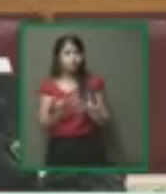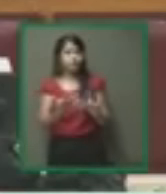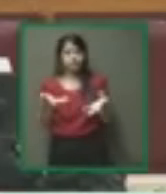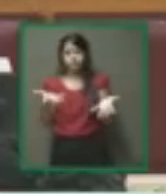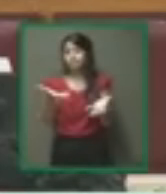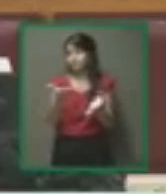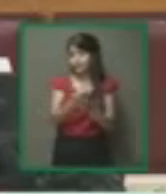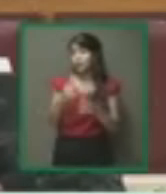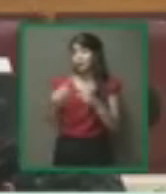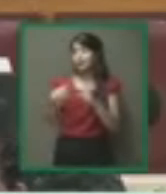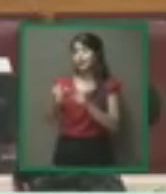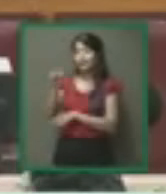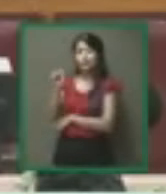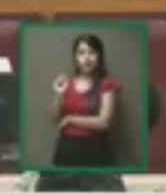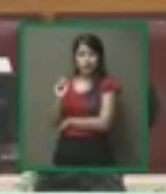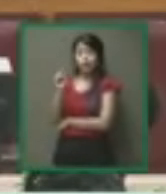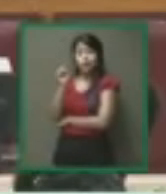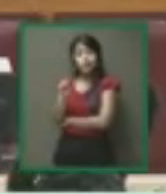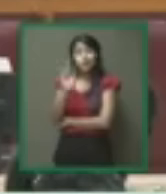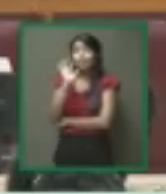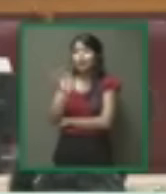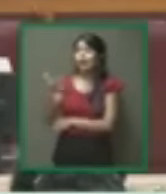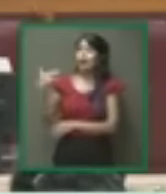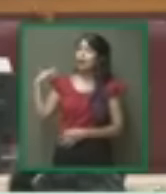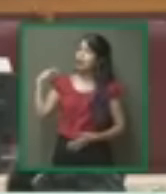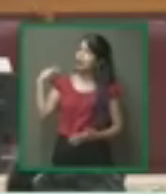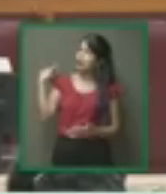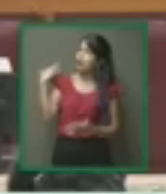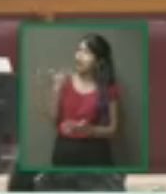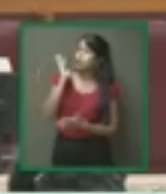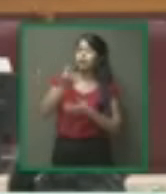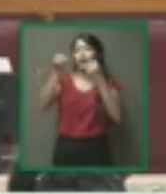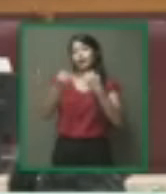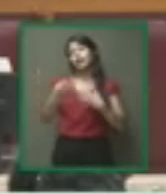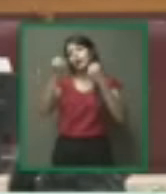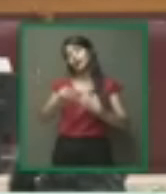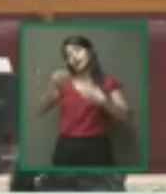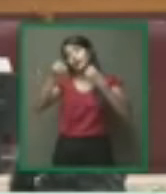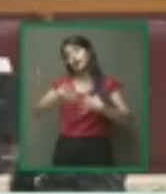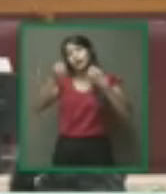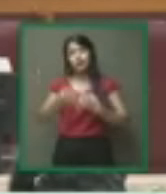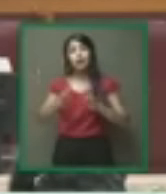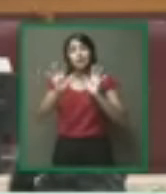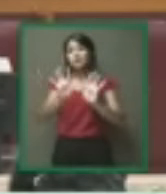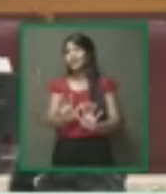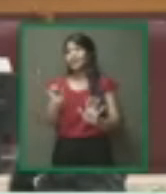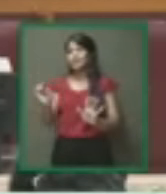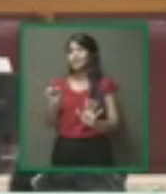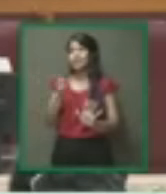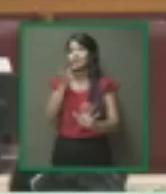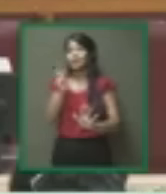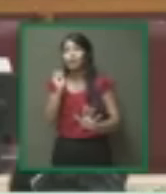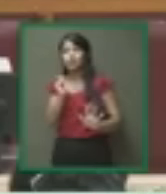no processo, porque o senhor vem falando, desde o início da ação penal, o senhor já vem falando, mas o senhor vem falando